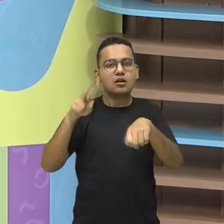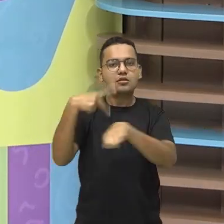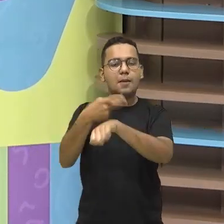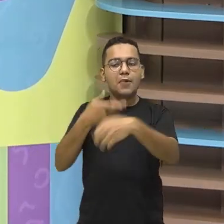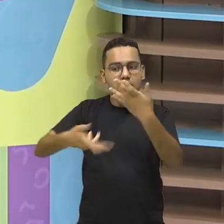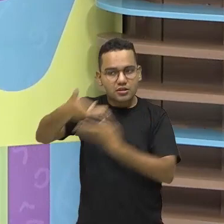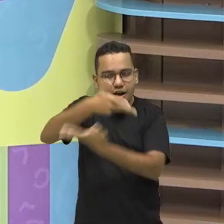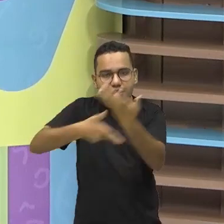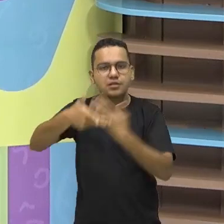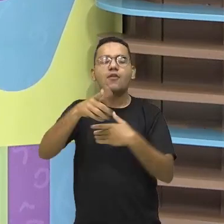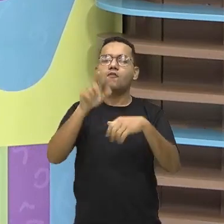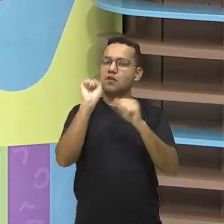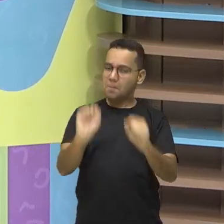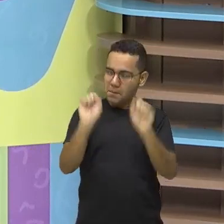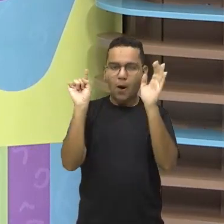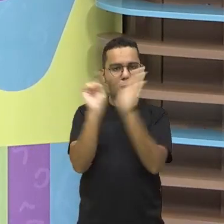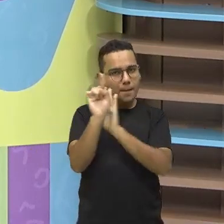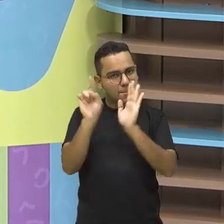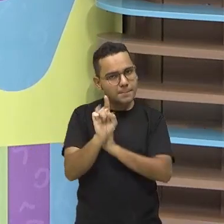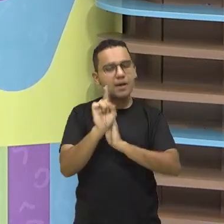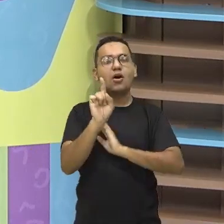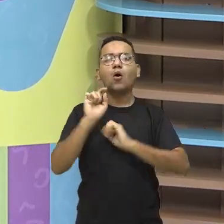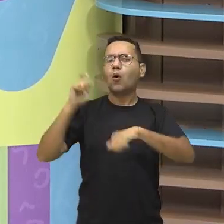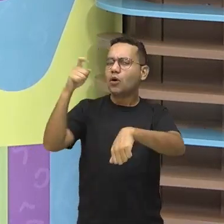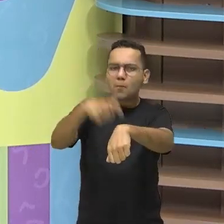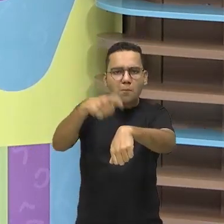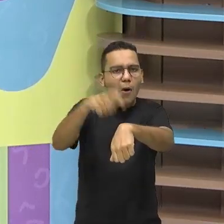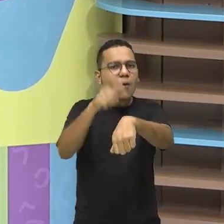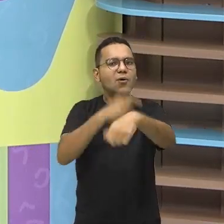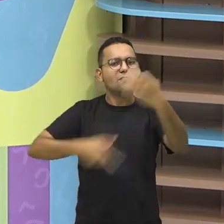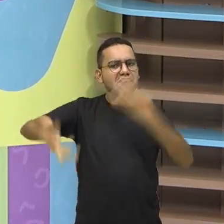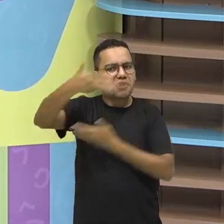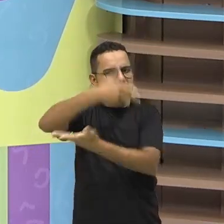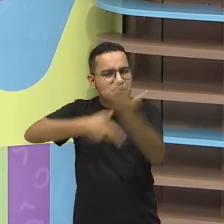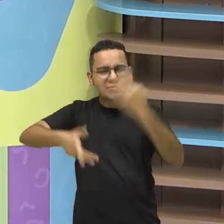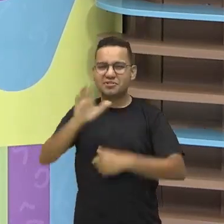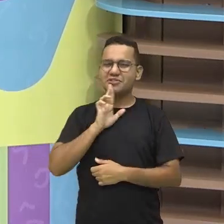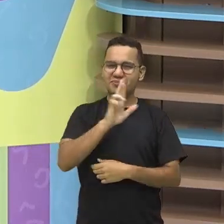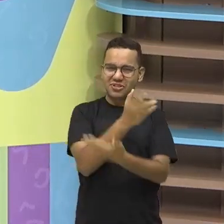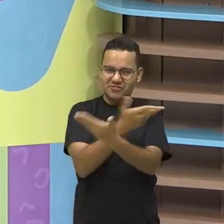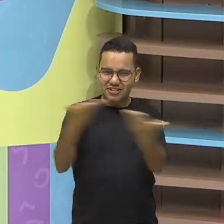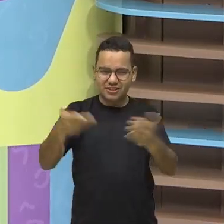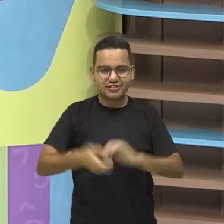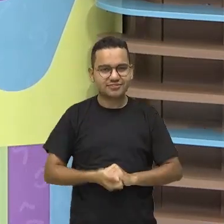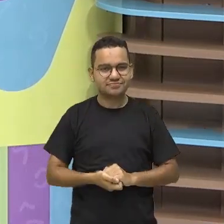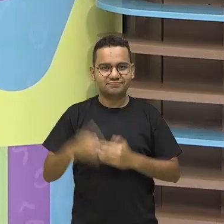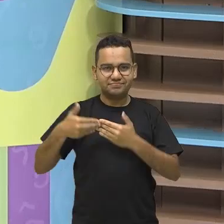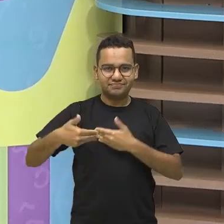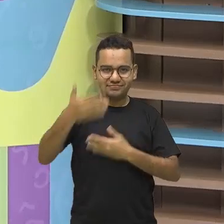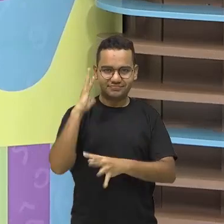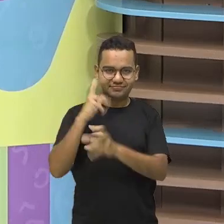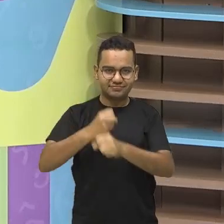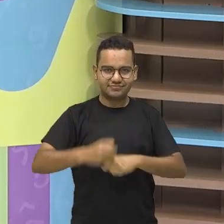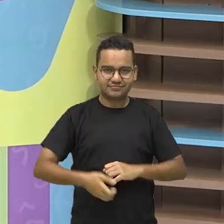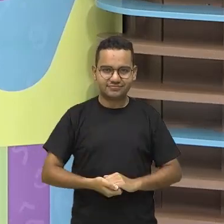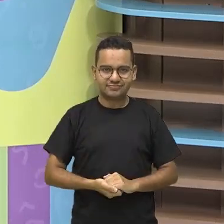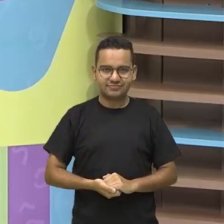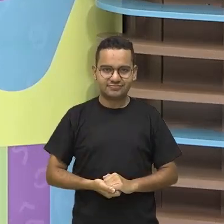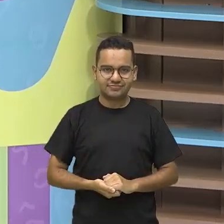interatividade você me pergunta que eu terei, assim, uma satisfação imensa em responder, ok? Vamos para a nossa revisão.